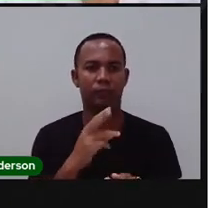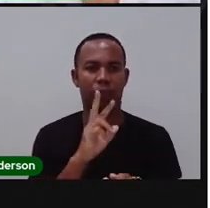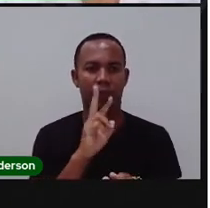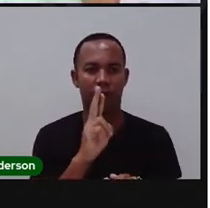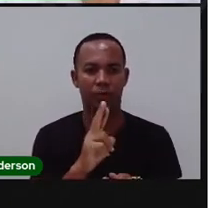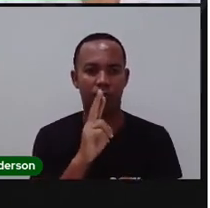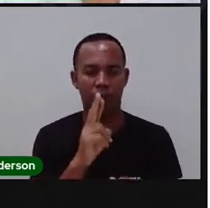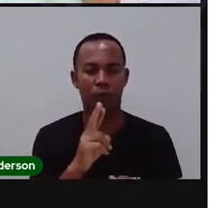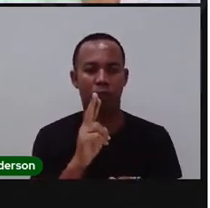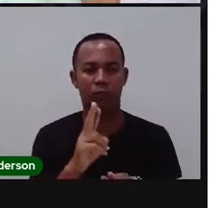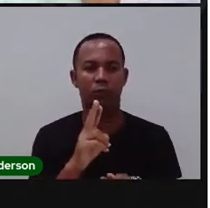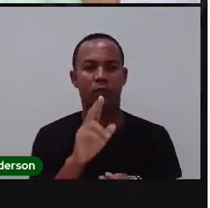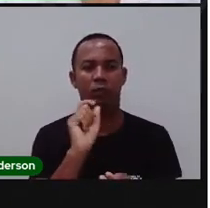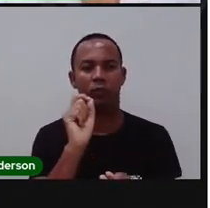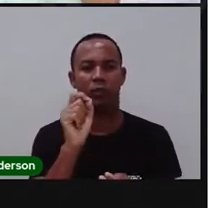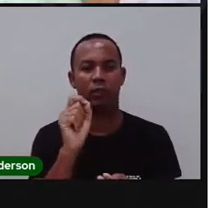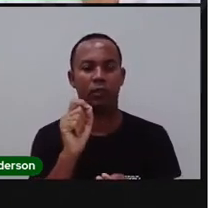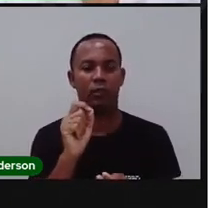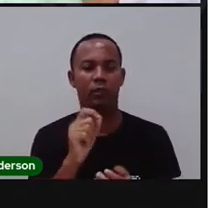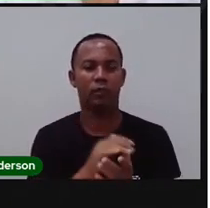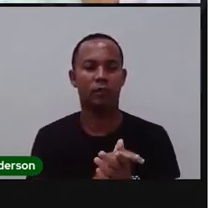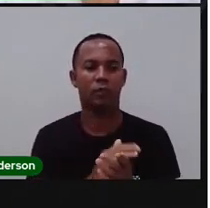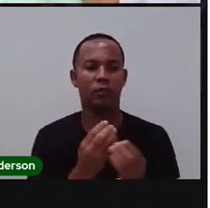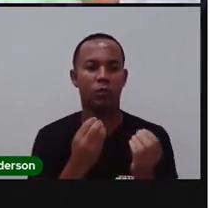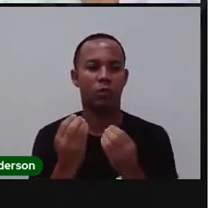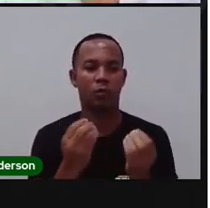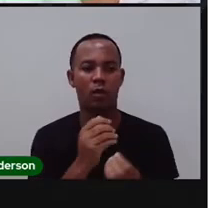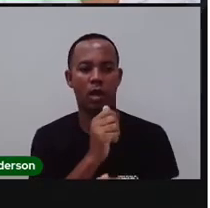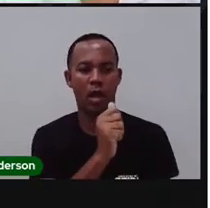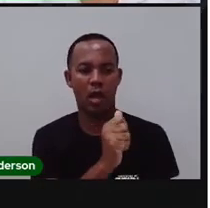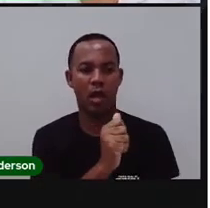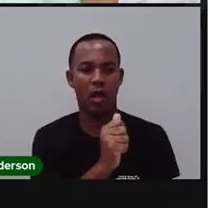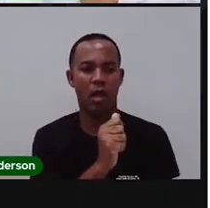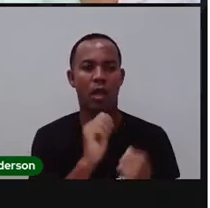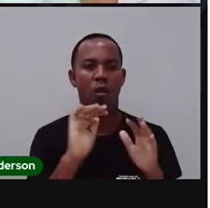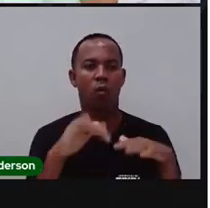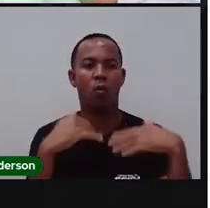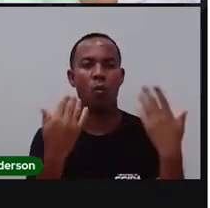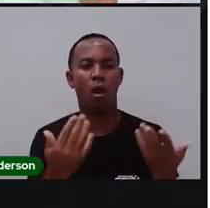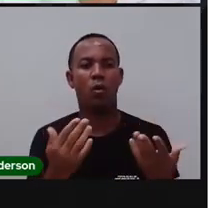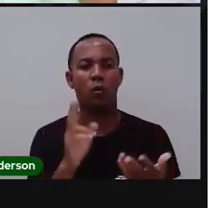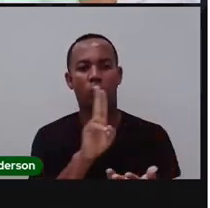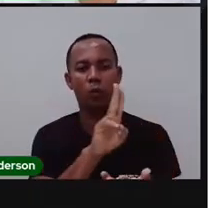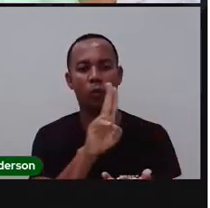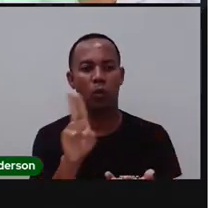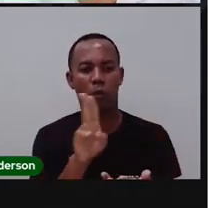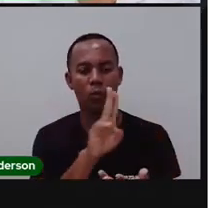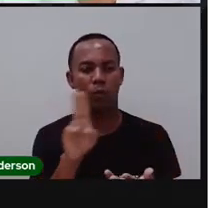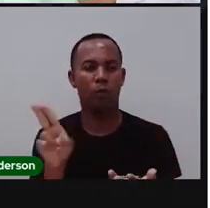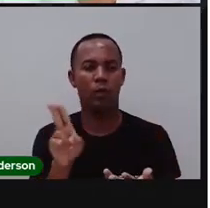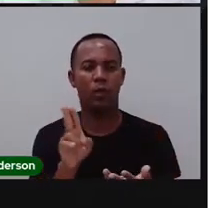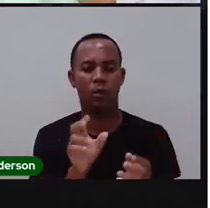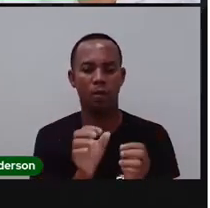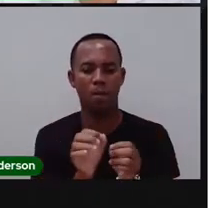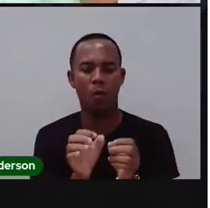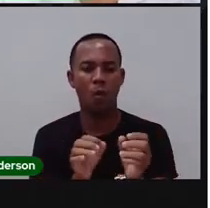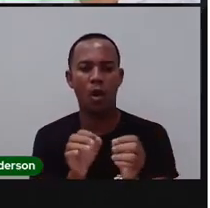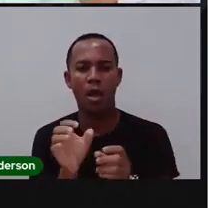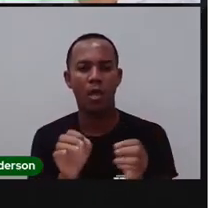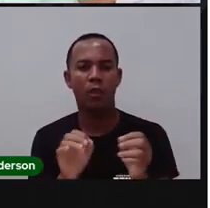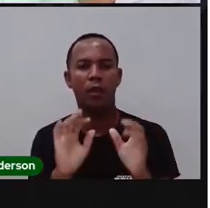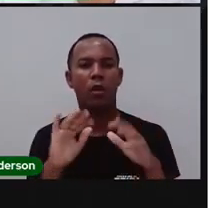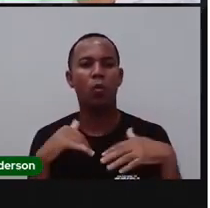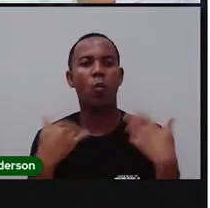Responda as questões abaixo, né? Letra A. Qual o nome de nossa moeda? A prof